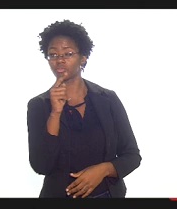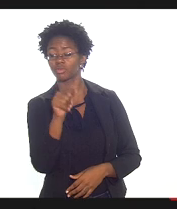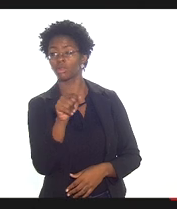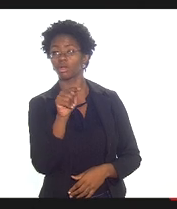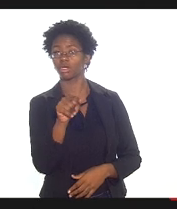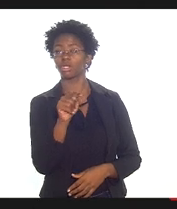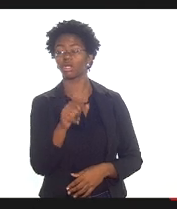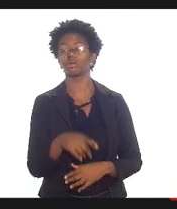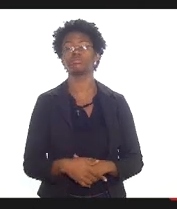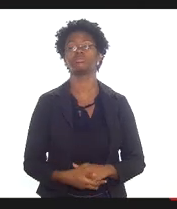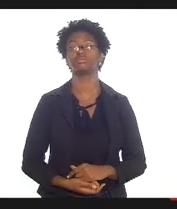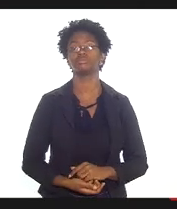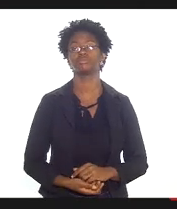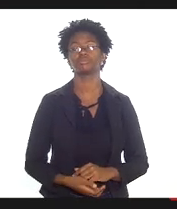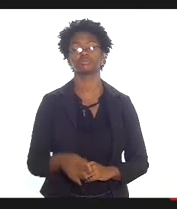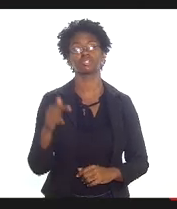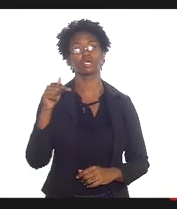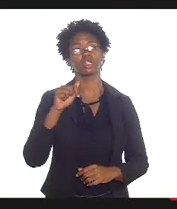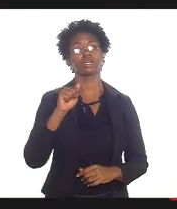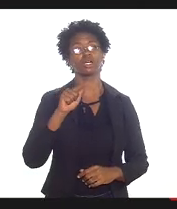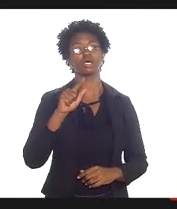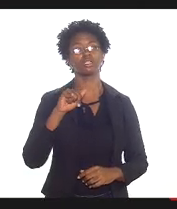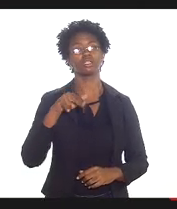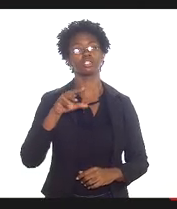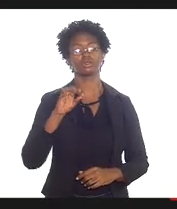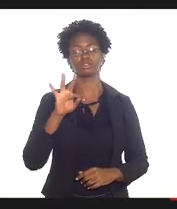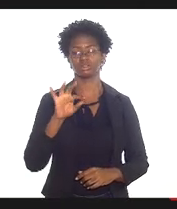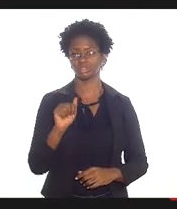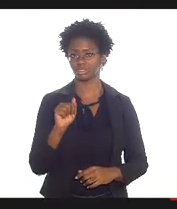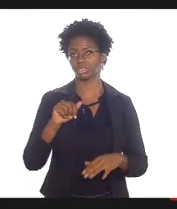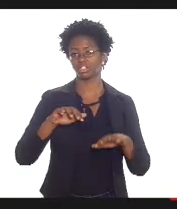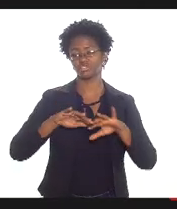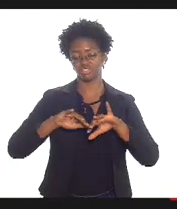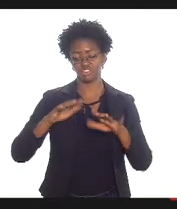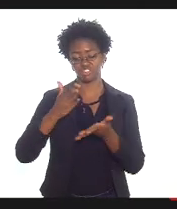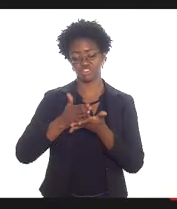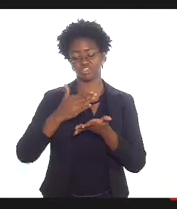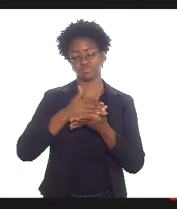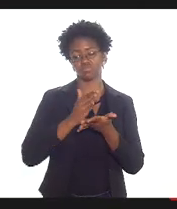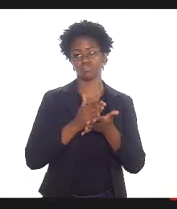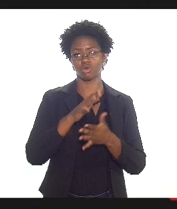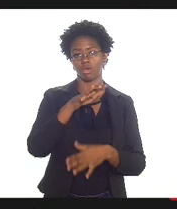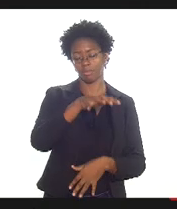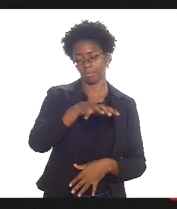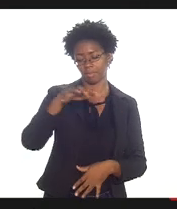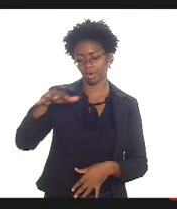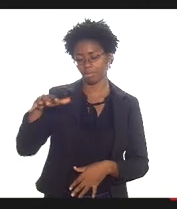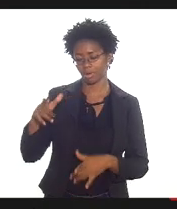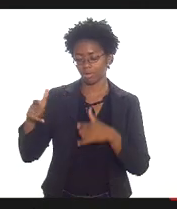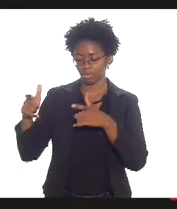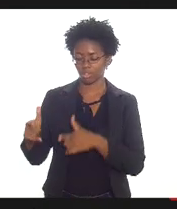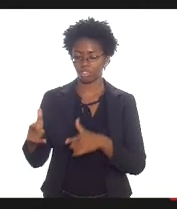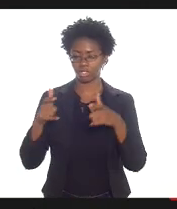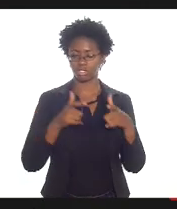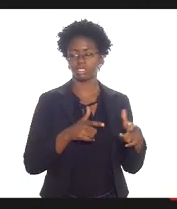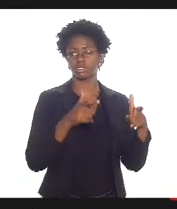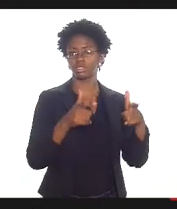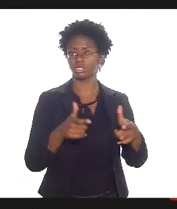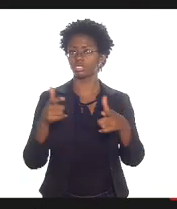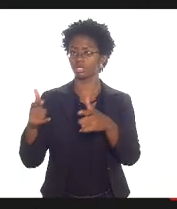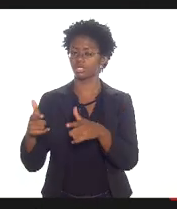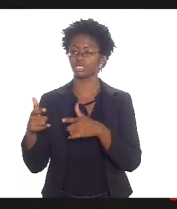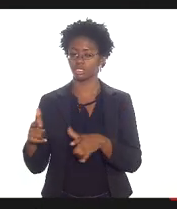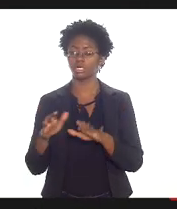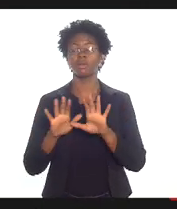essa alíquota progressiva é dividida por ambientes, e leva em conta que é